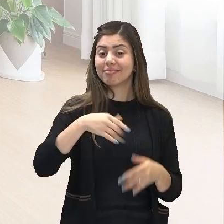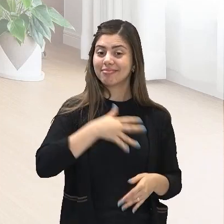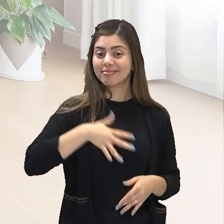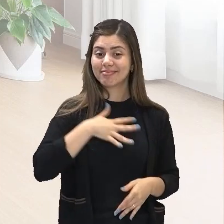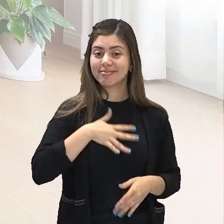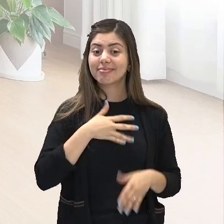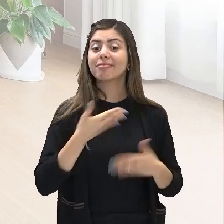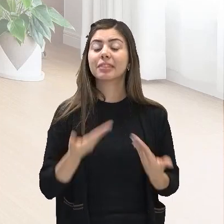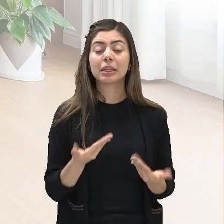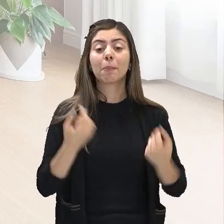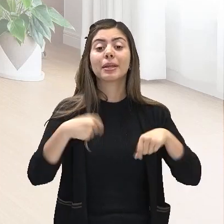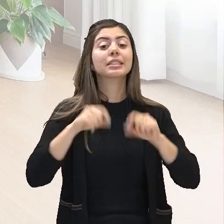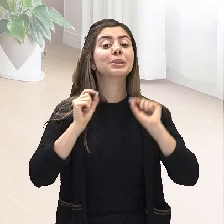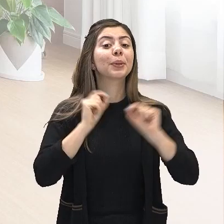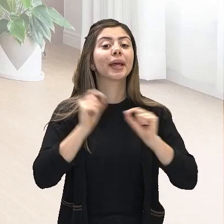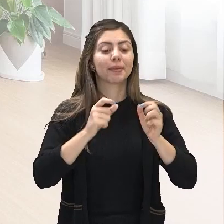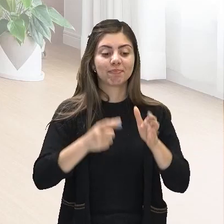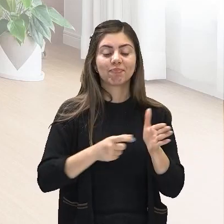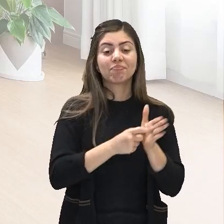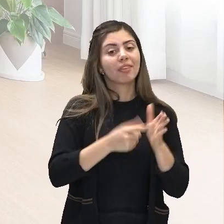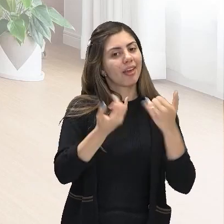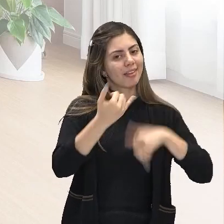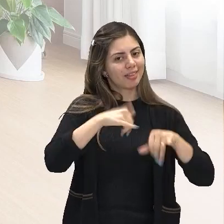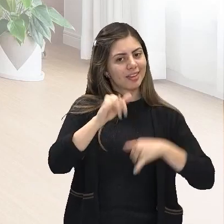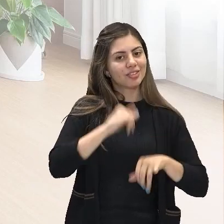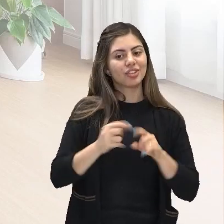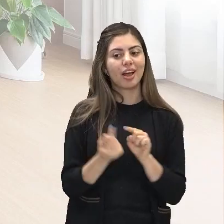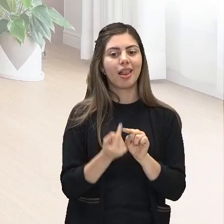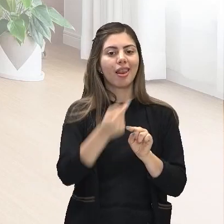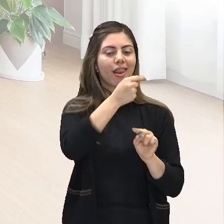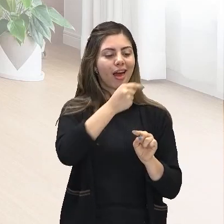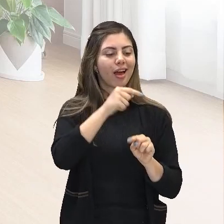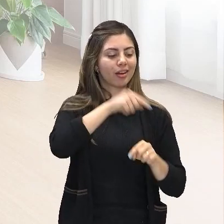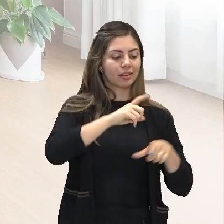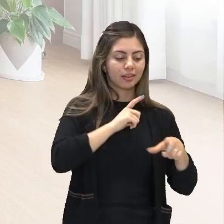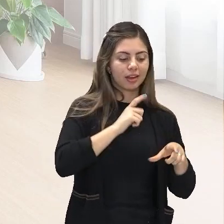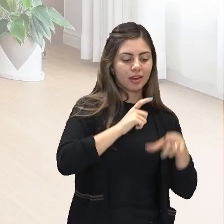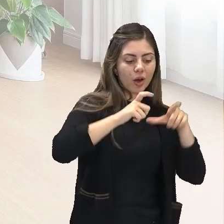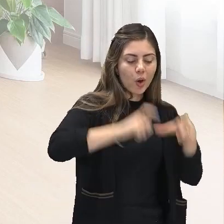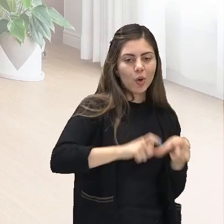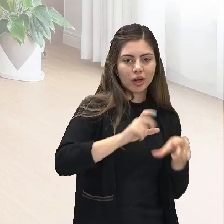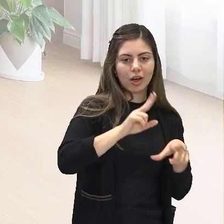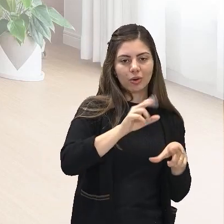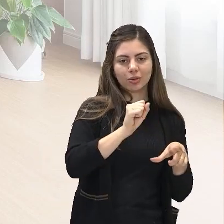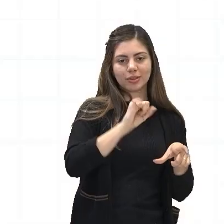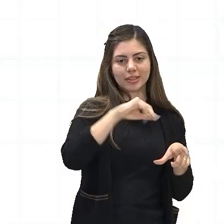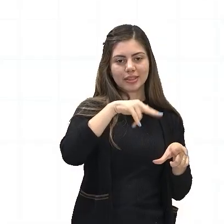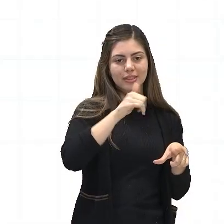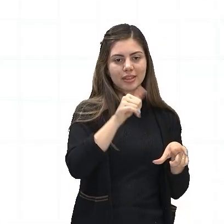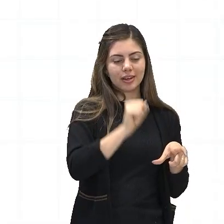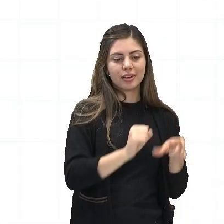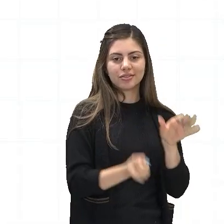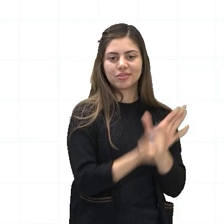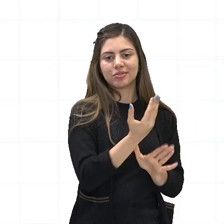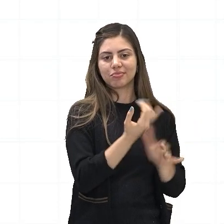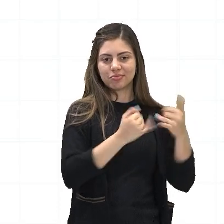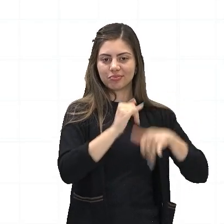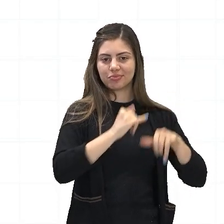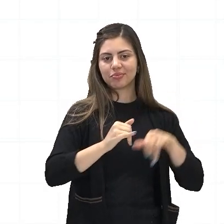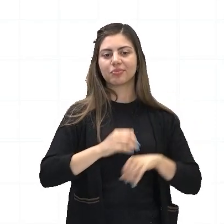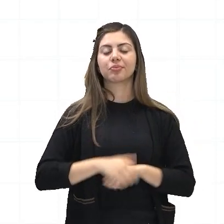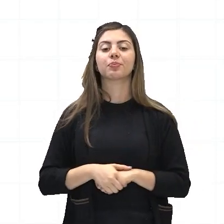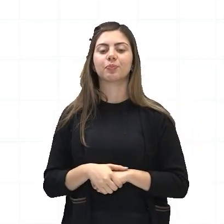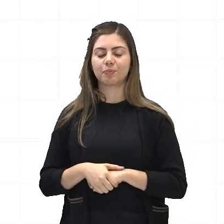precisa da energia elétrica que foi gerada lá naquelas usinas para a gente conseguir ligar os nossos equipamentos. Mas vamos ver aí mais informações, né? Essa